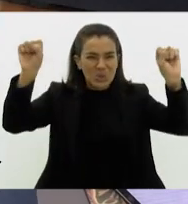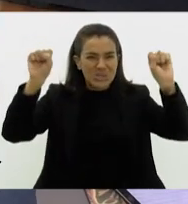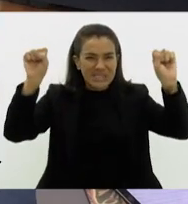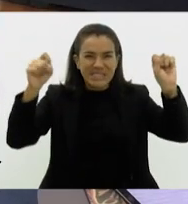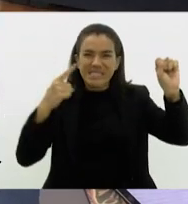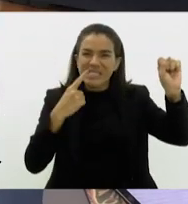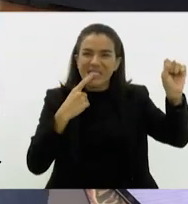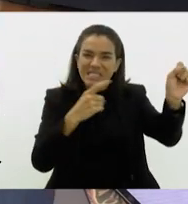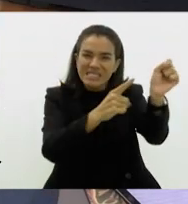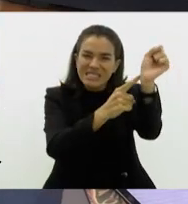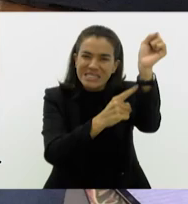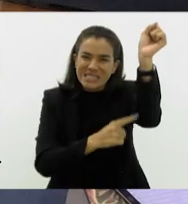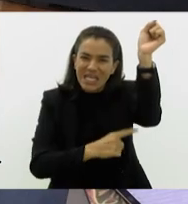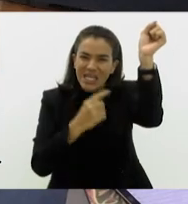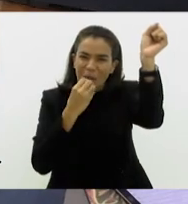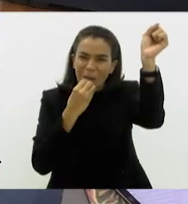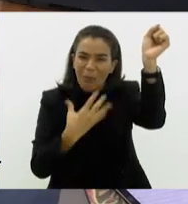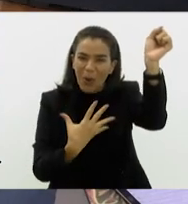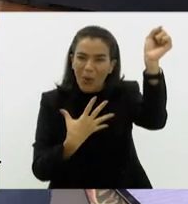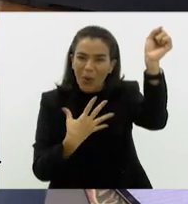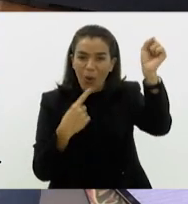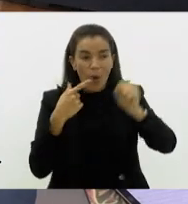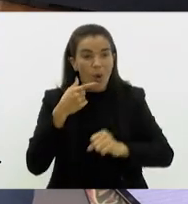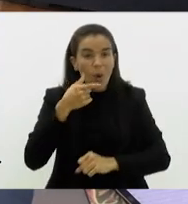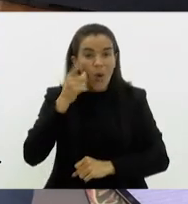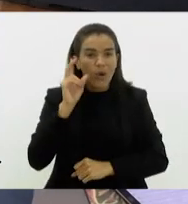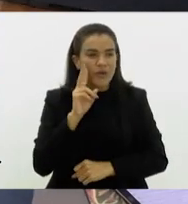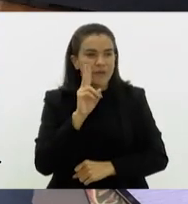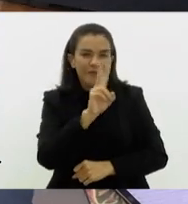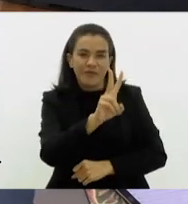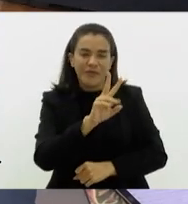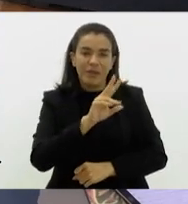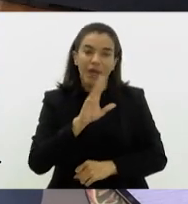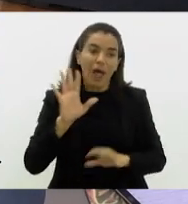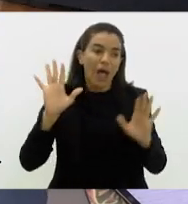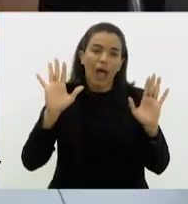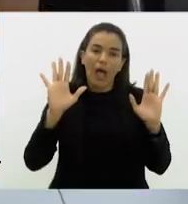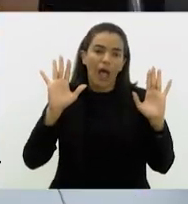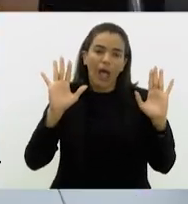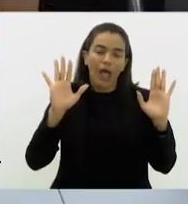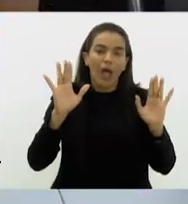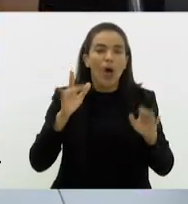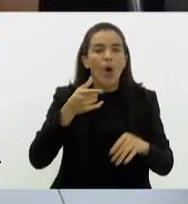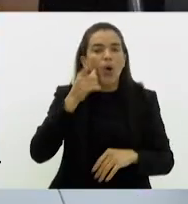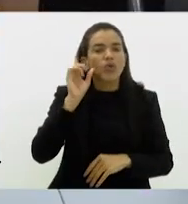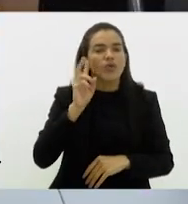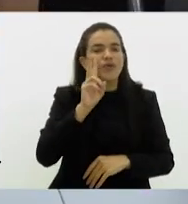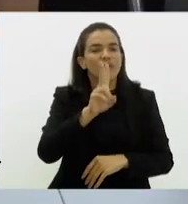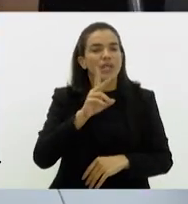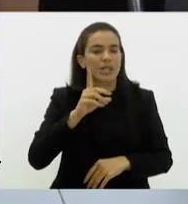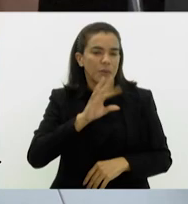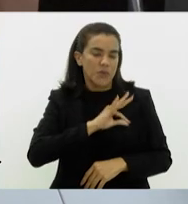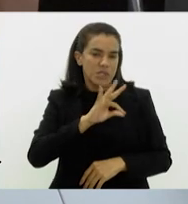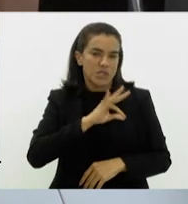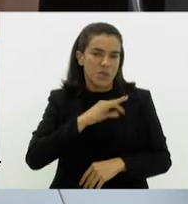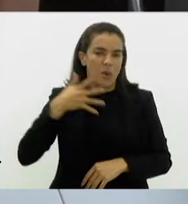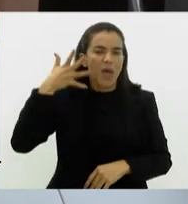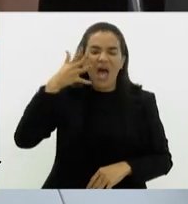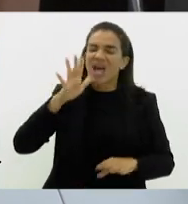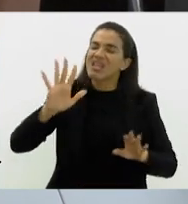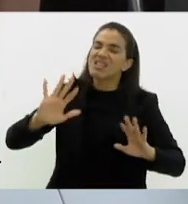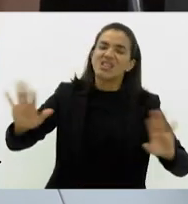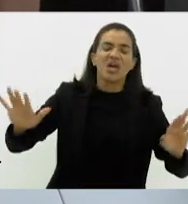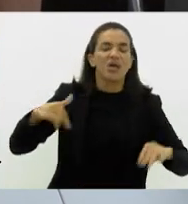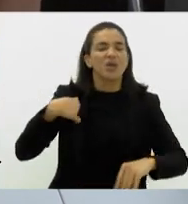sangue. Né? Onde eu vi os policiais militares. Nada contra a torcida do América. Discursando e falando: não, nós